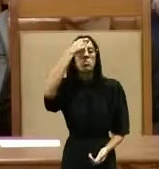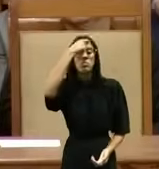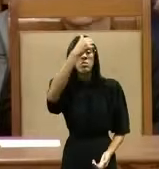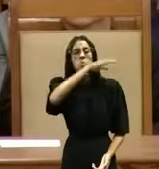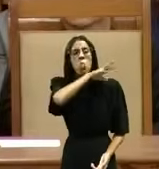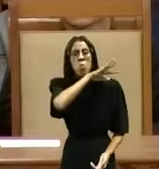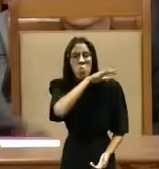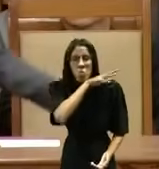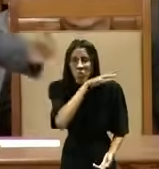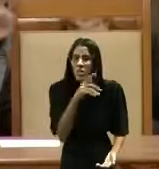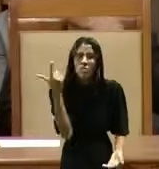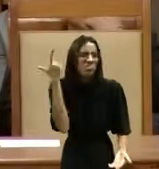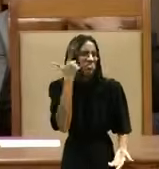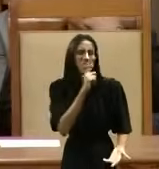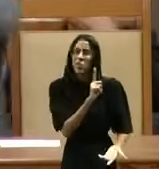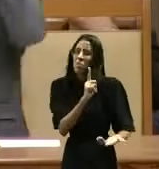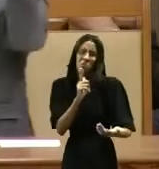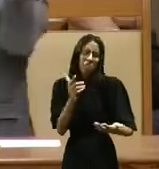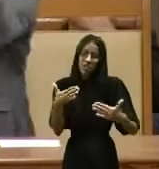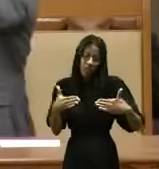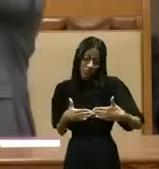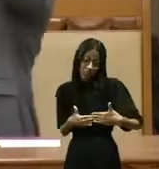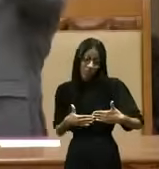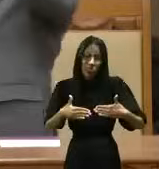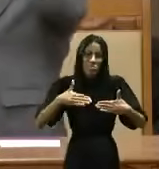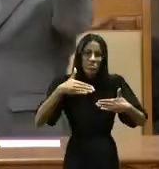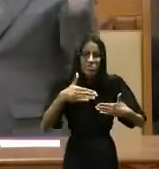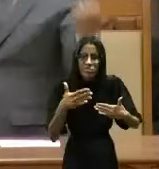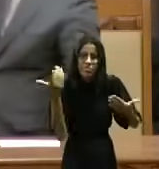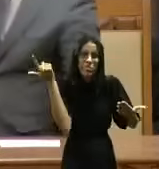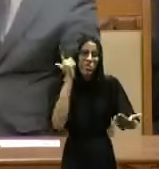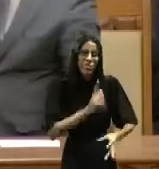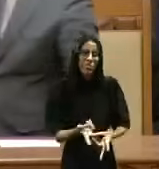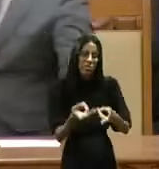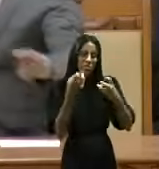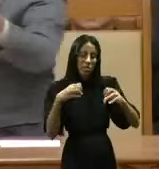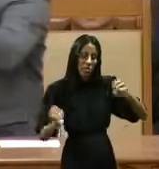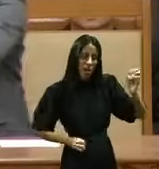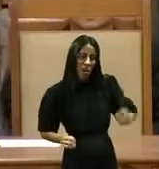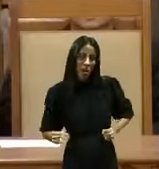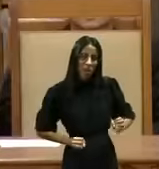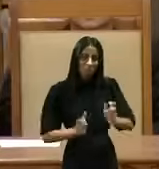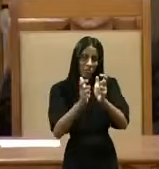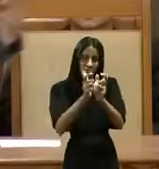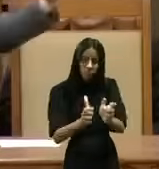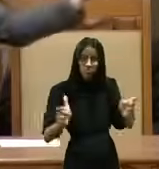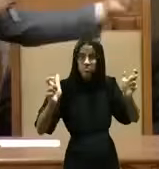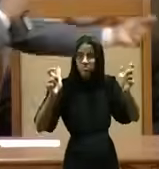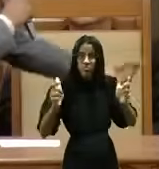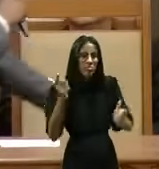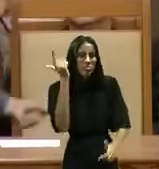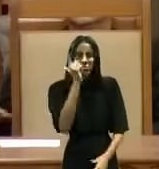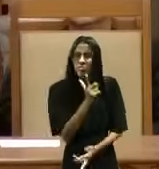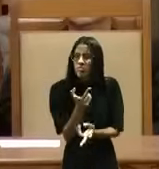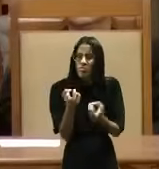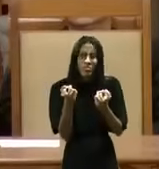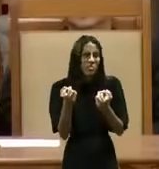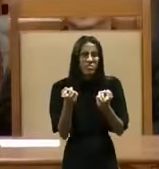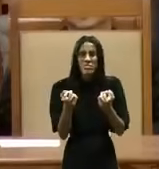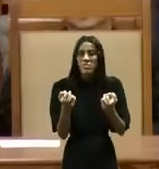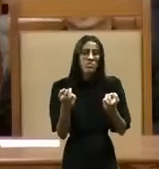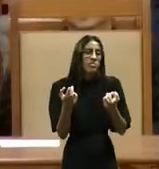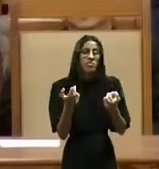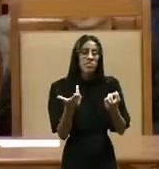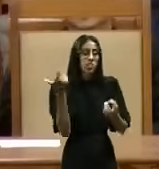avança quem tem mente Tapada nunca vê a amplitude da obra quem tem mente Tapada não tem condição de amar